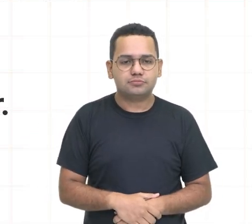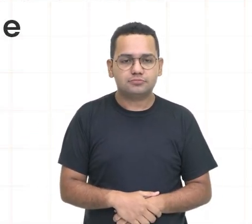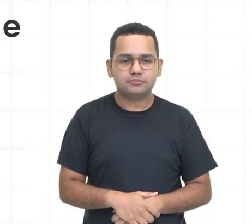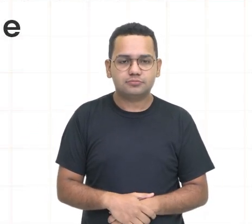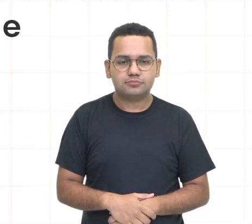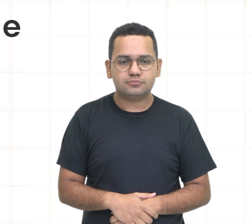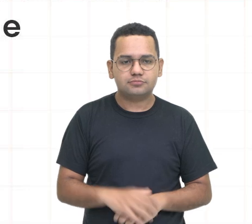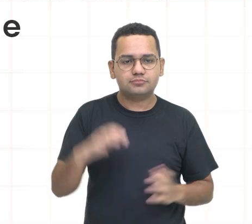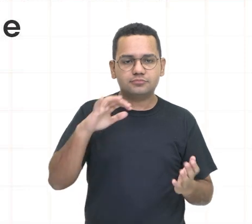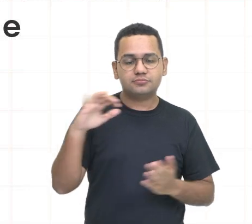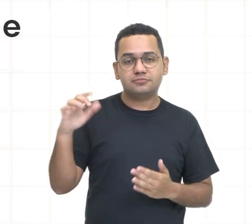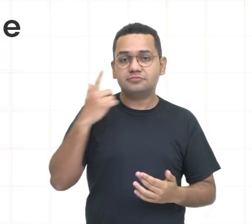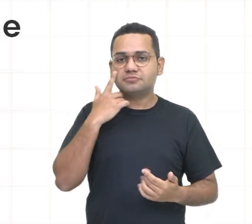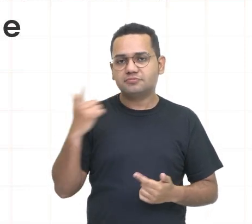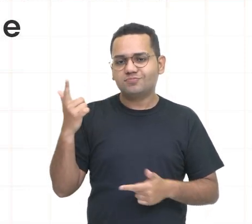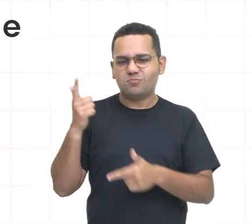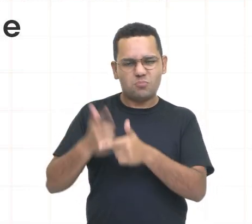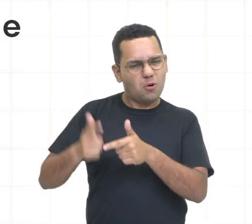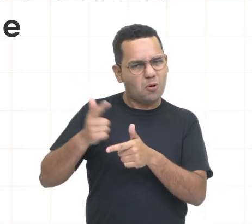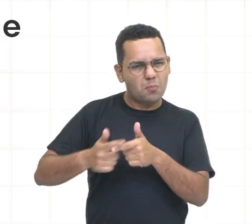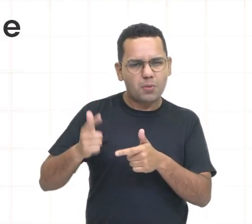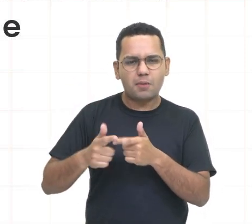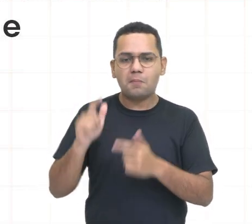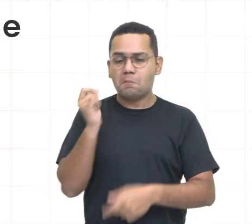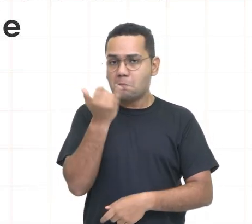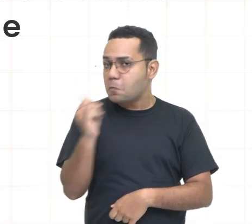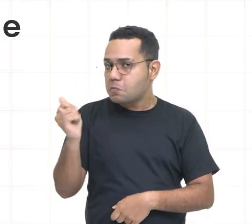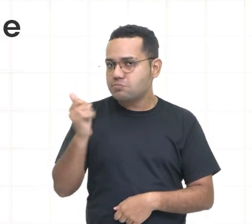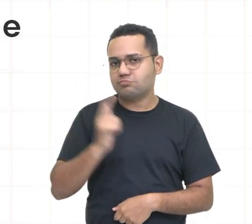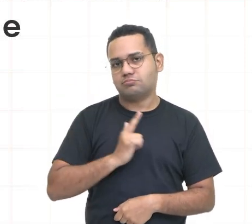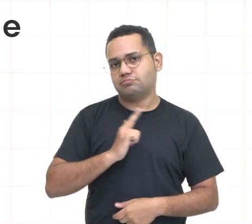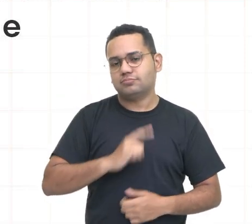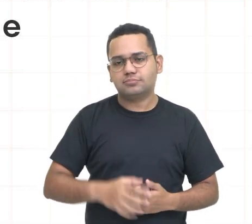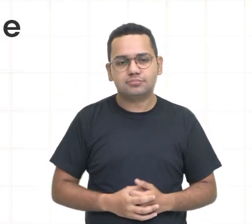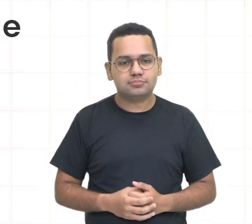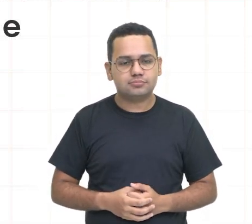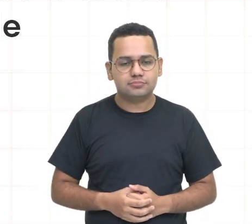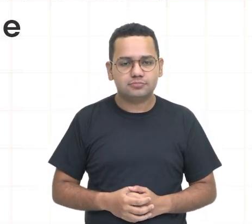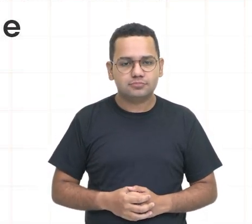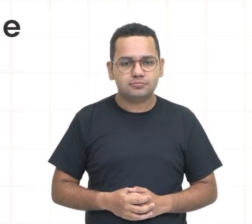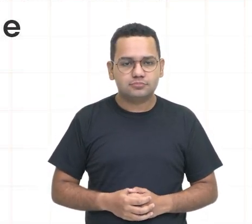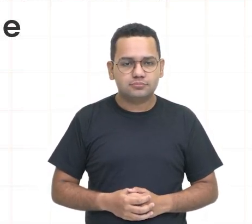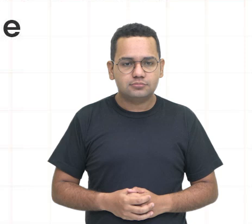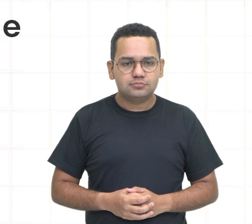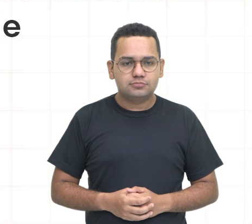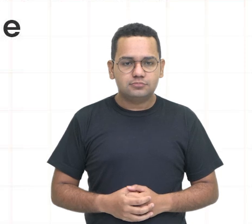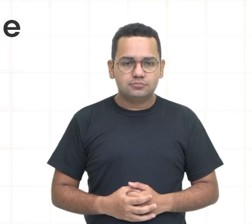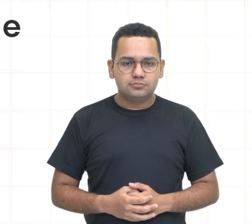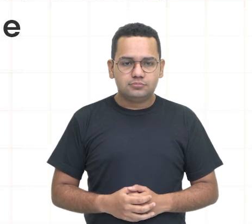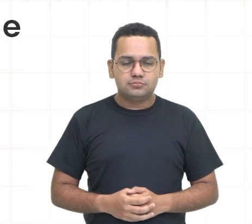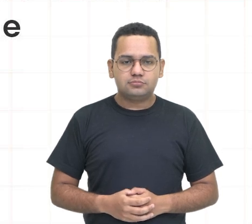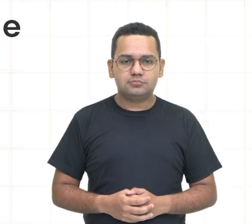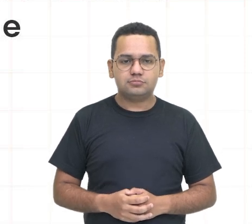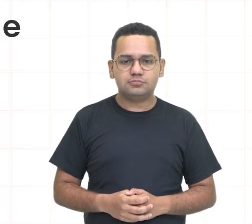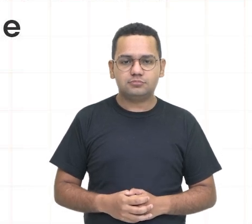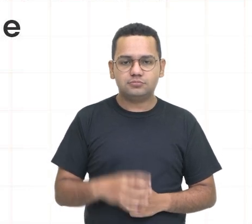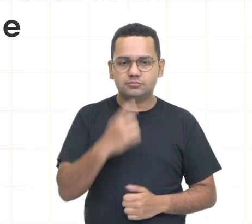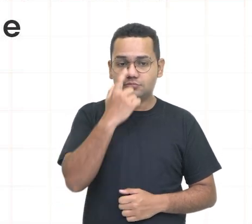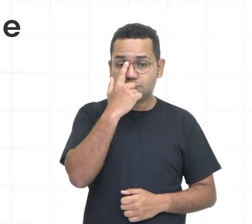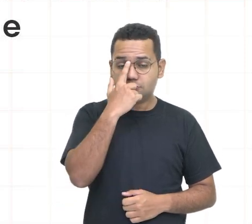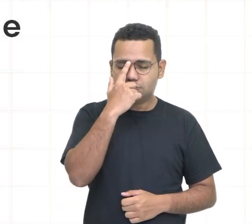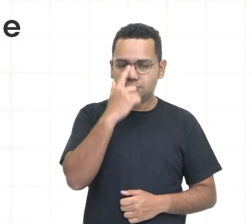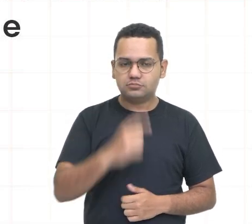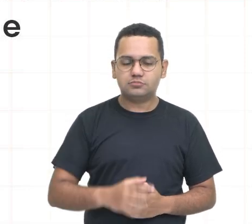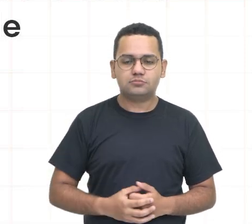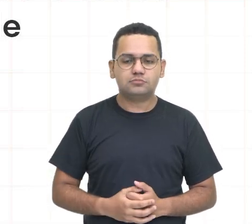crise energética. Olha só, você tinha, né, um aparato na